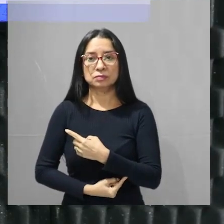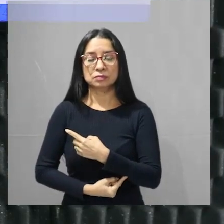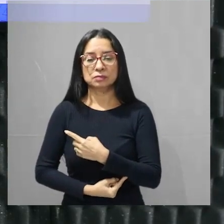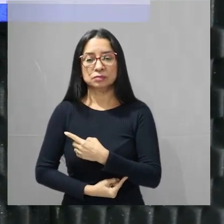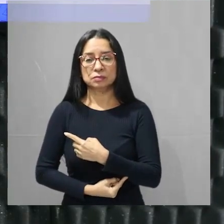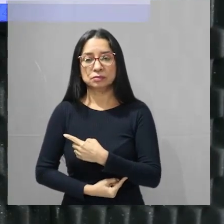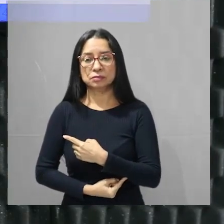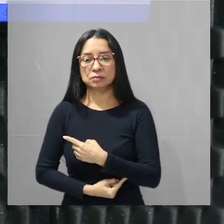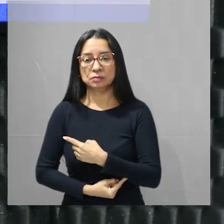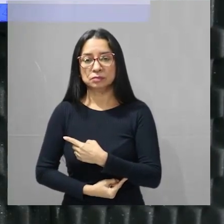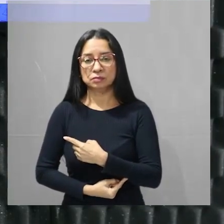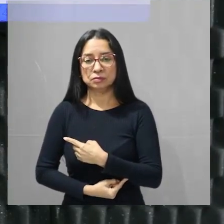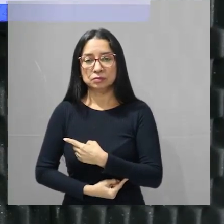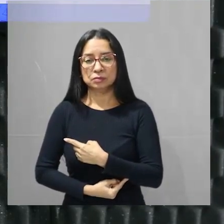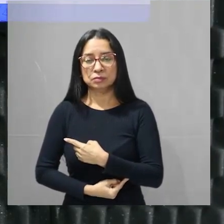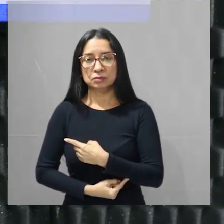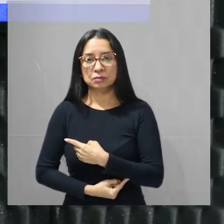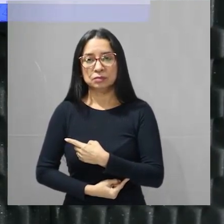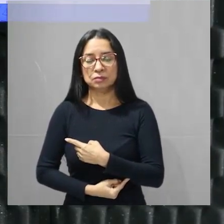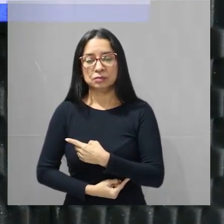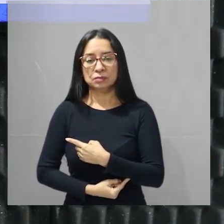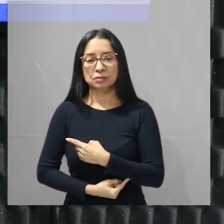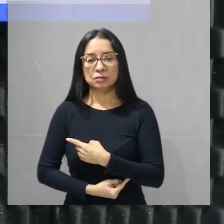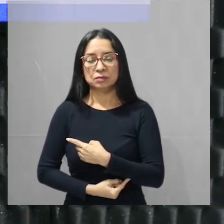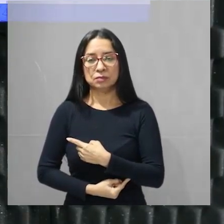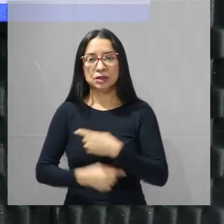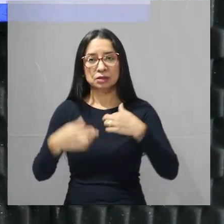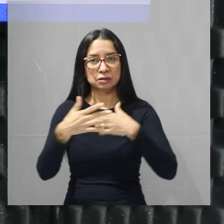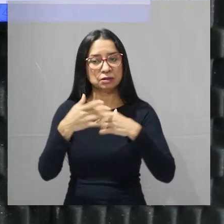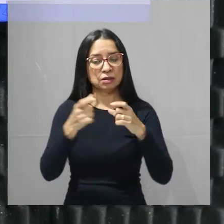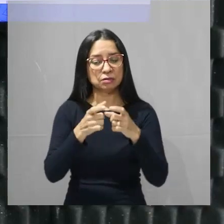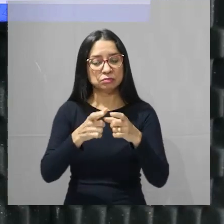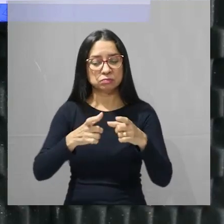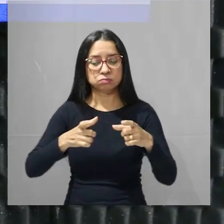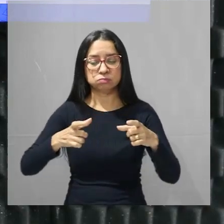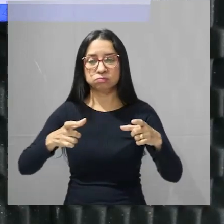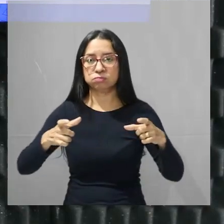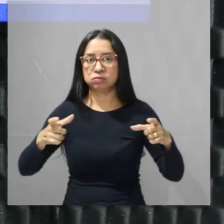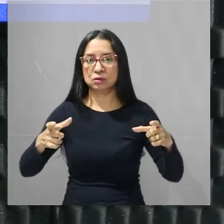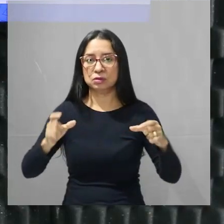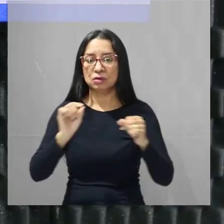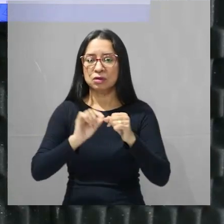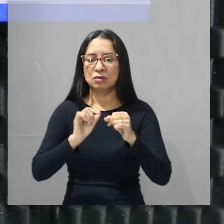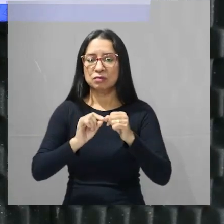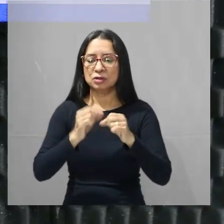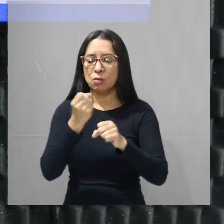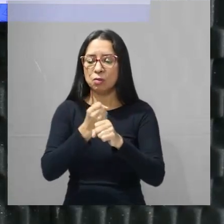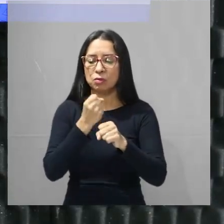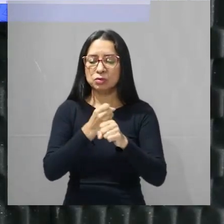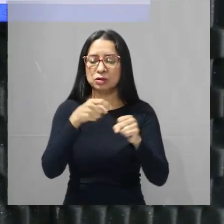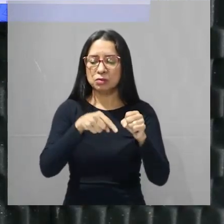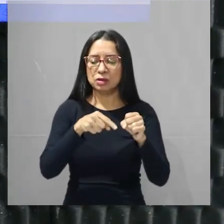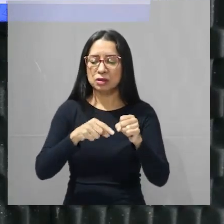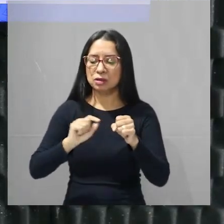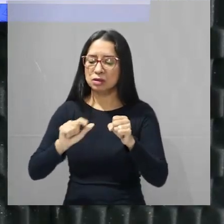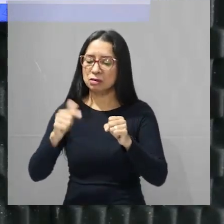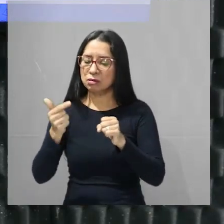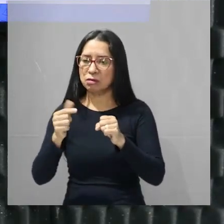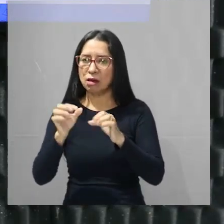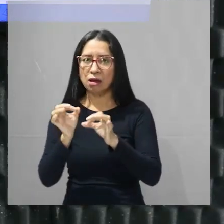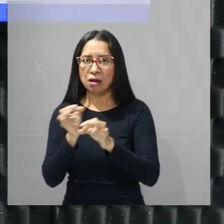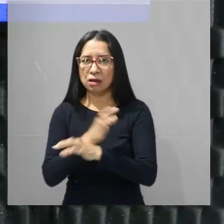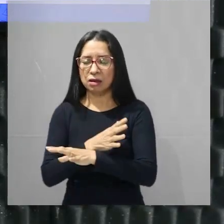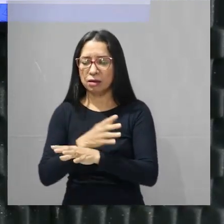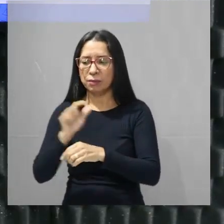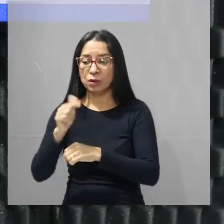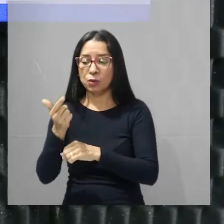uma cidade e termina em outra. Olha aí, ó. As cidades cresceram tanto que vai fazer uma construção aqui, termina em outra cidade e isso gera,